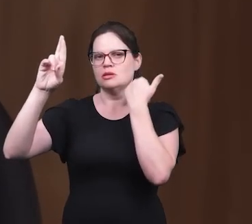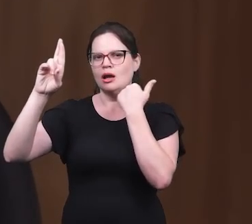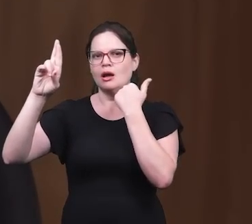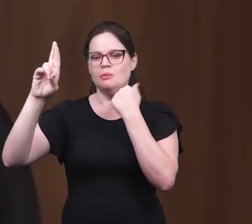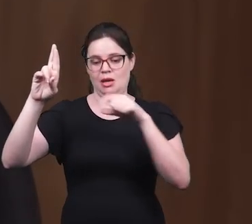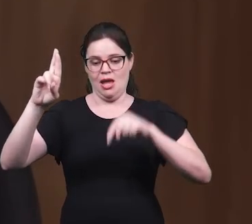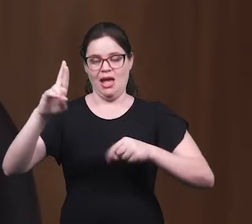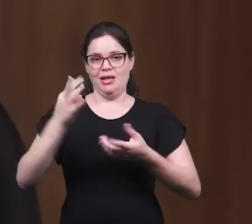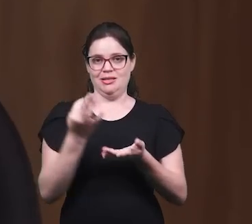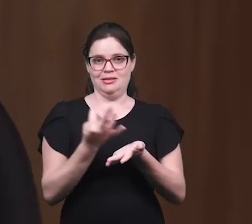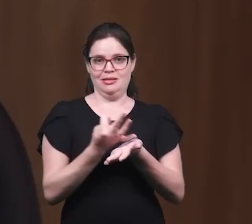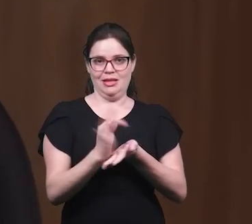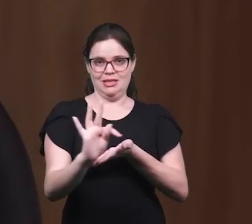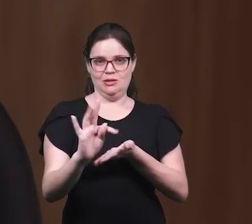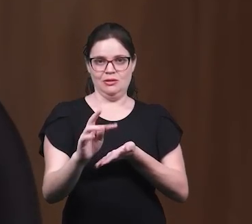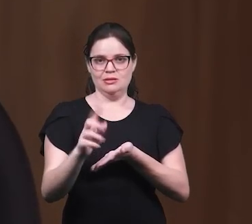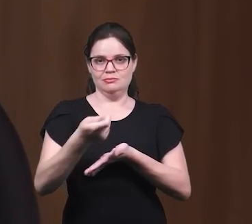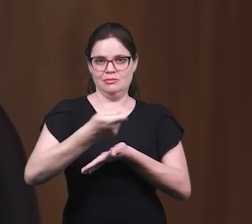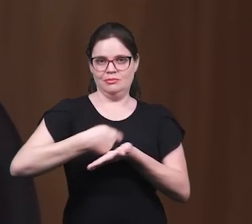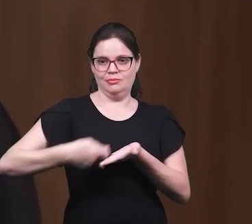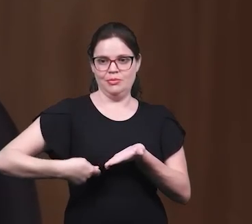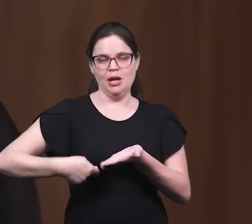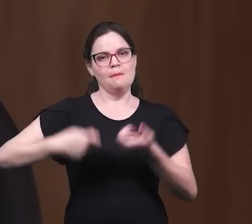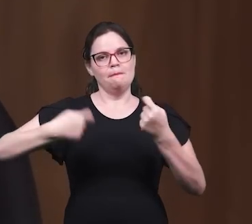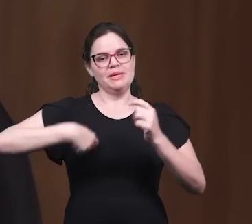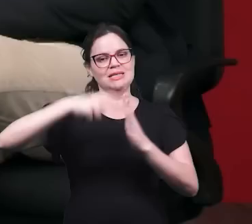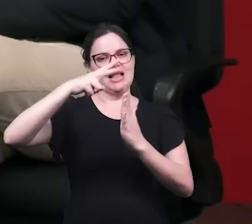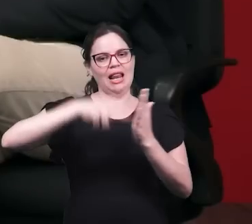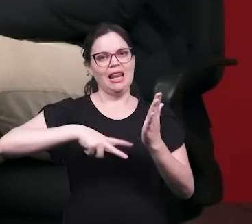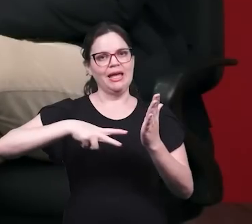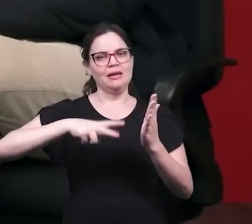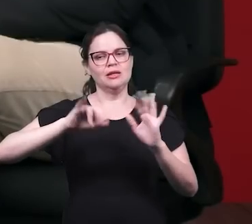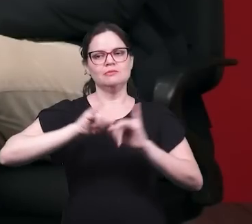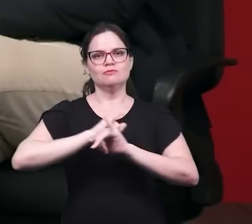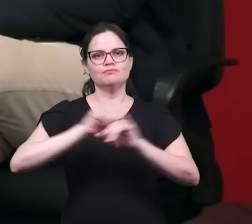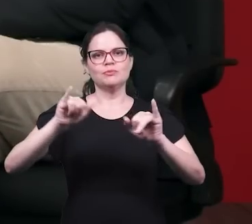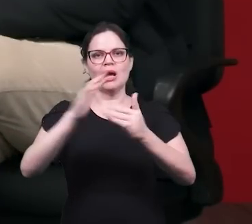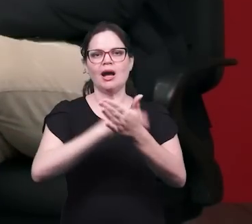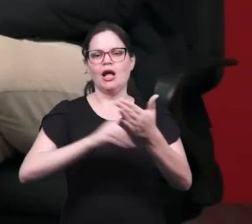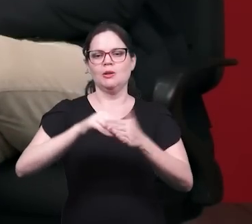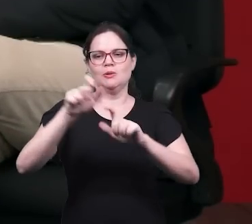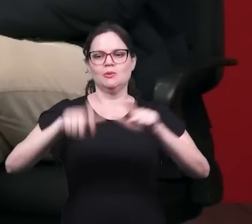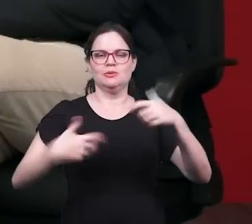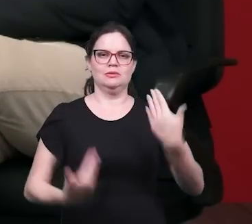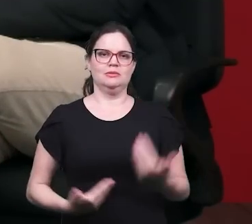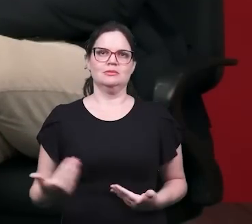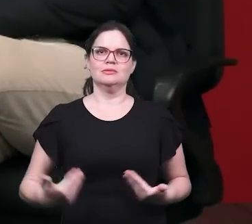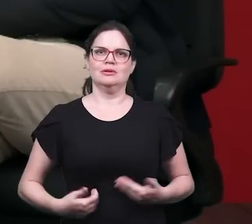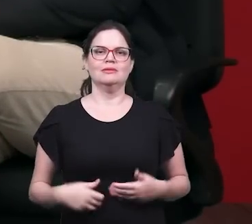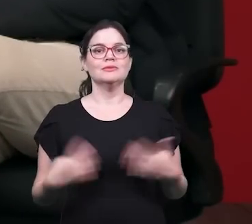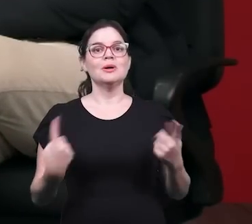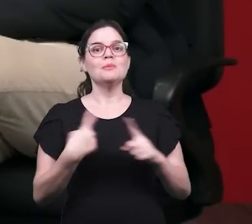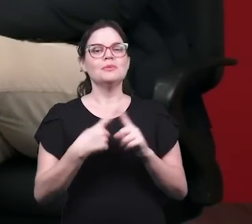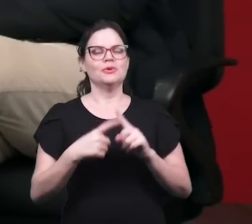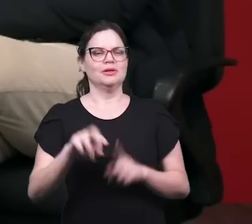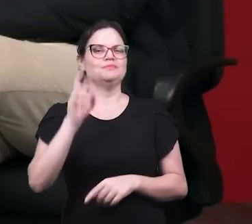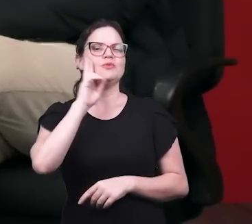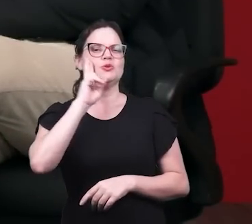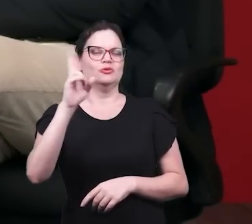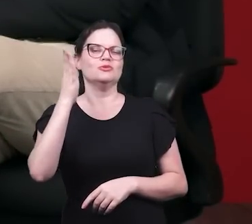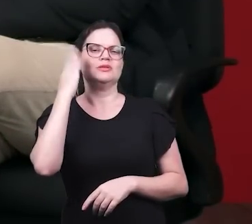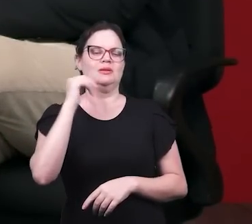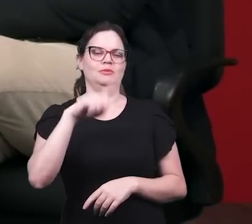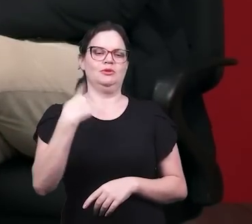seja lida a todos os santos irmãos. O Senhor tem interesse em nos ensinar a respeito da